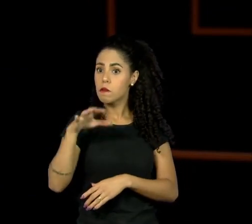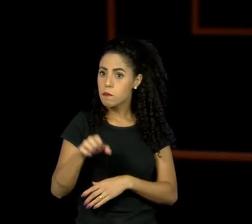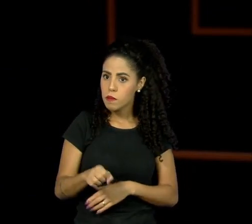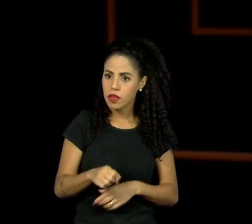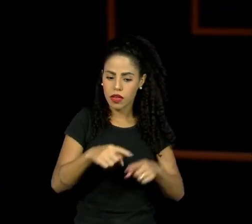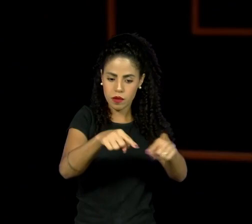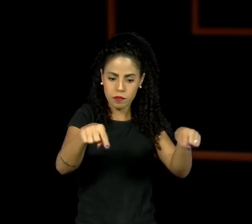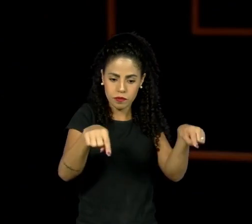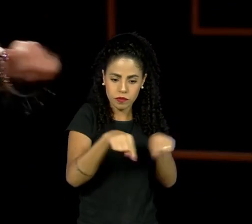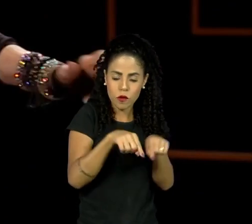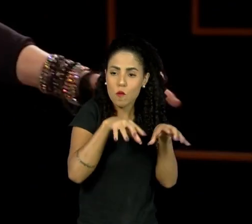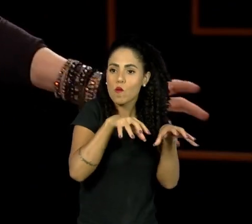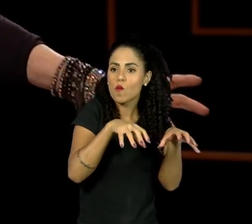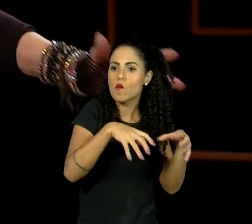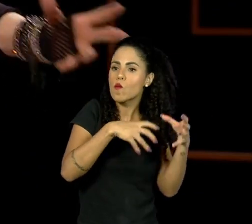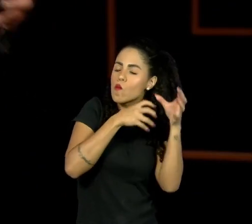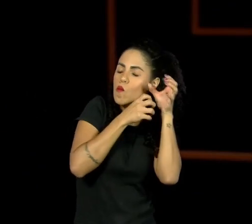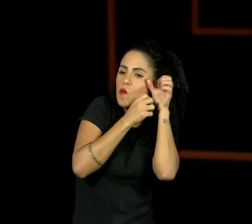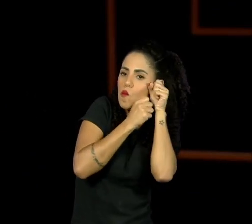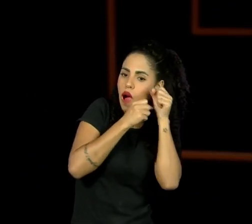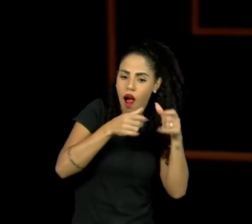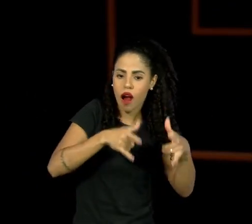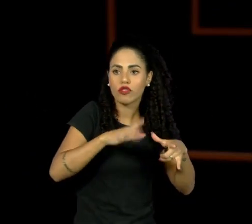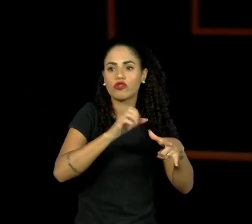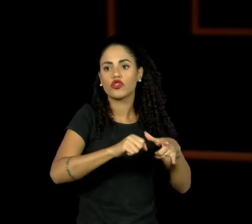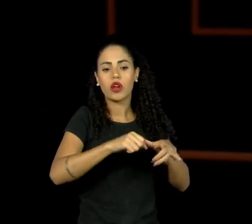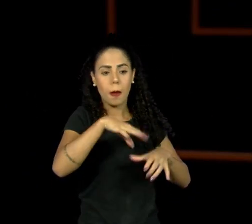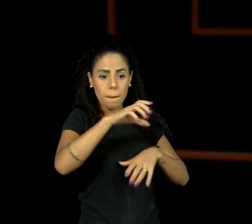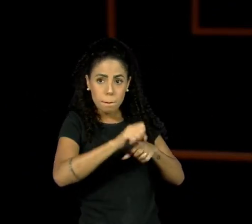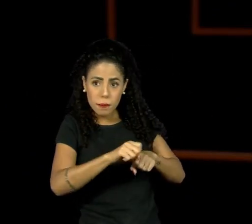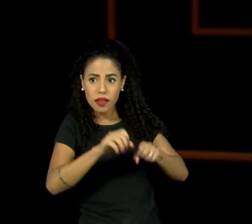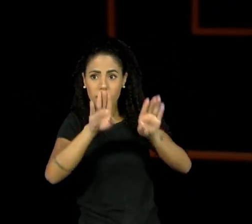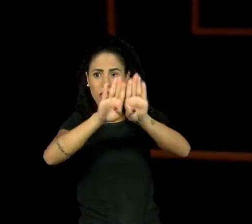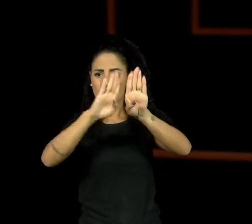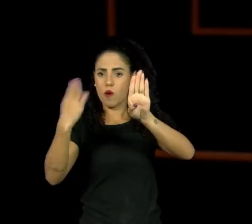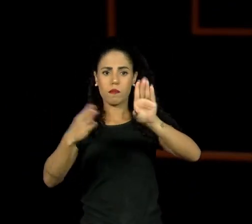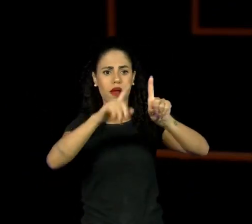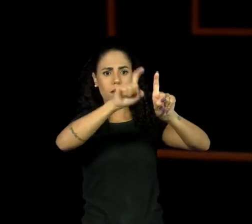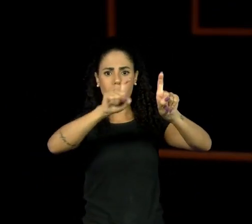para mim, arranquei todo o armário embutido,